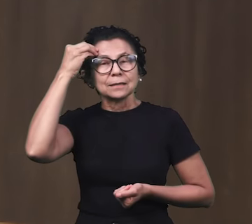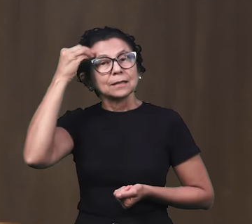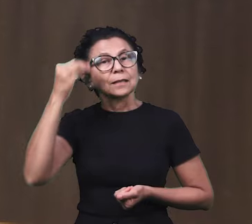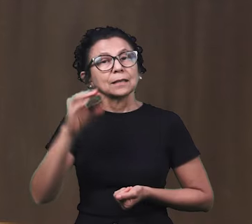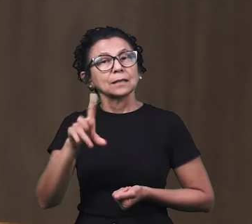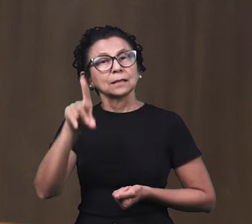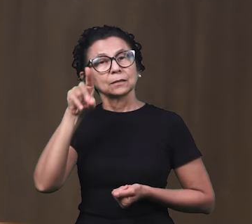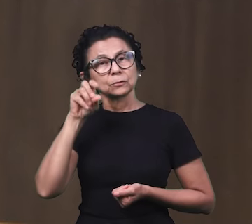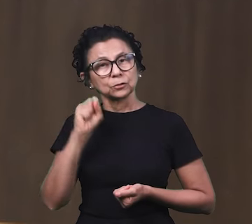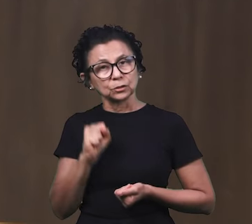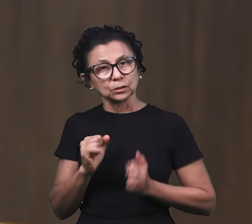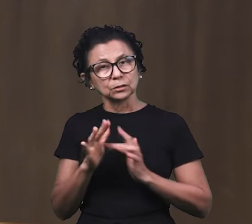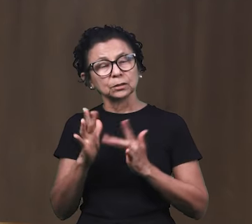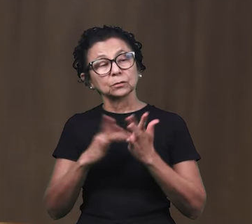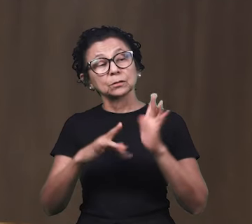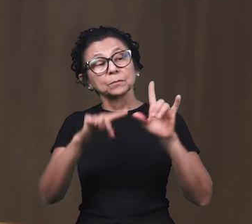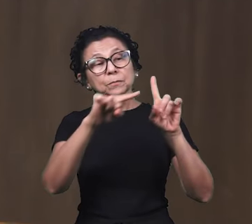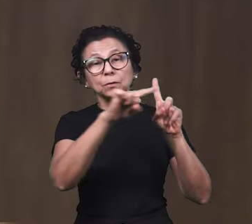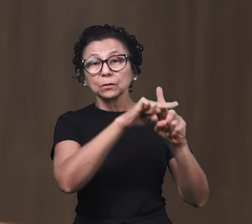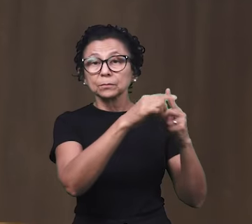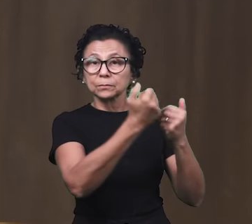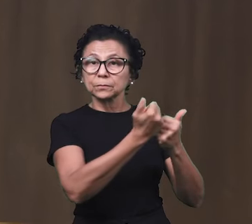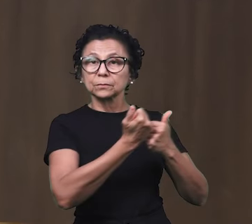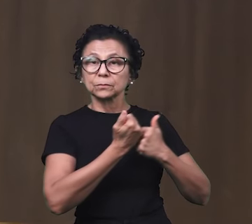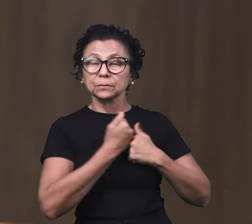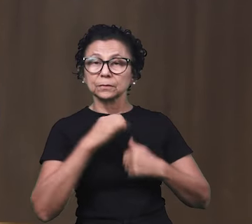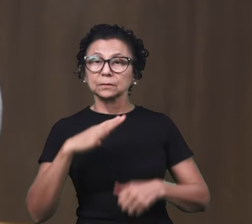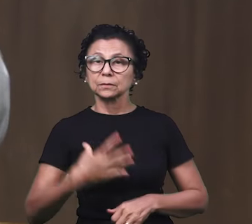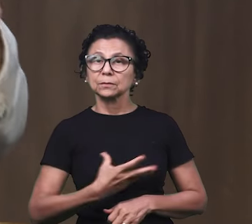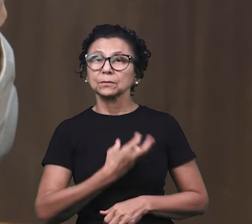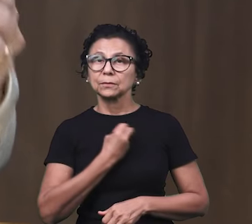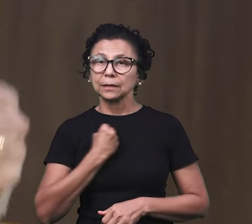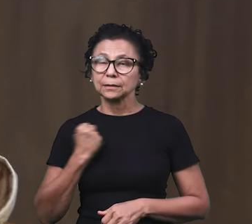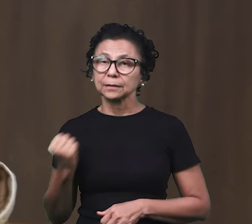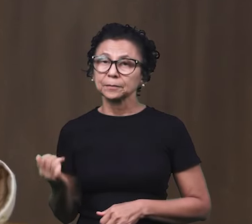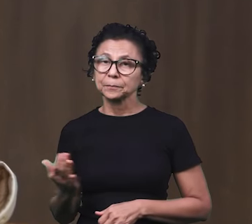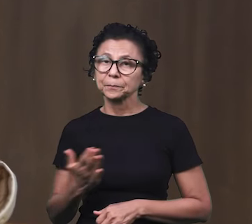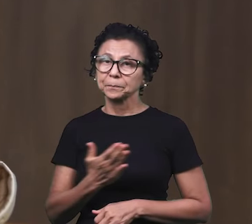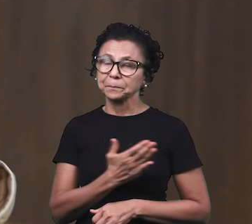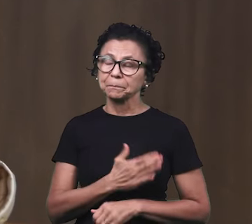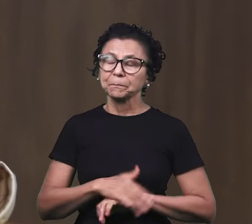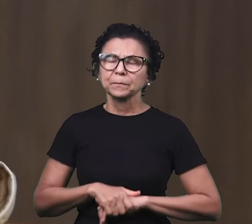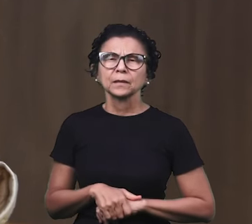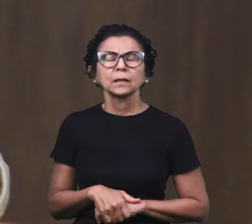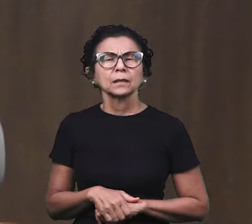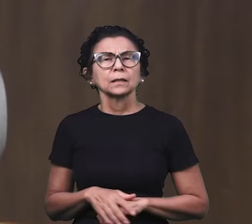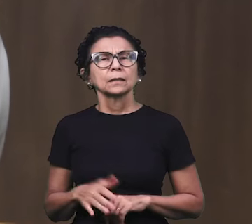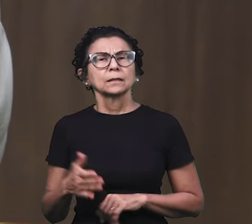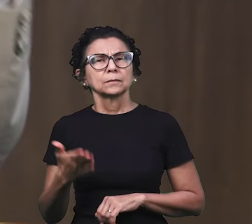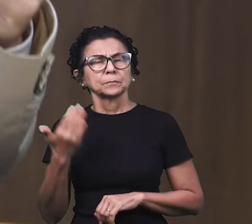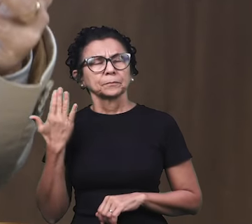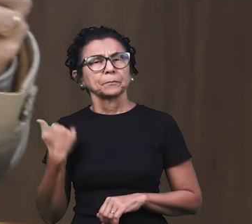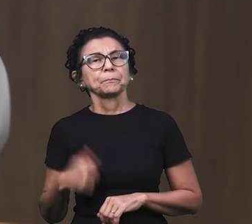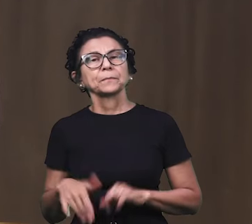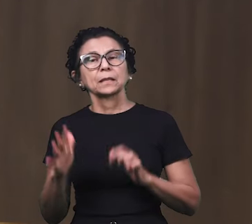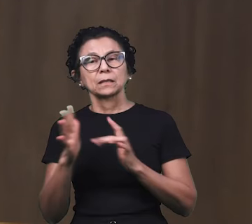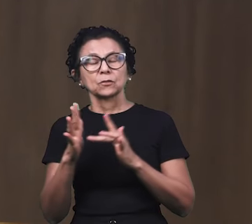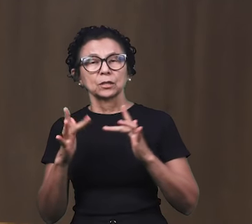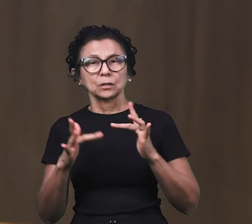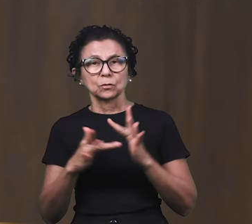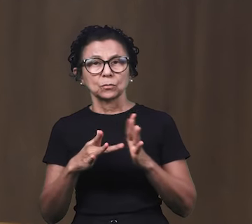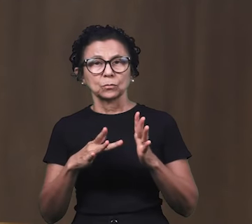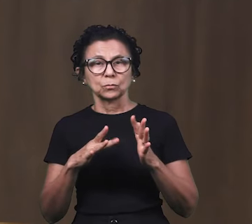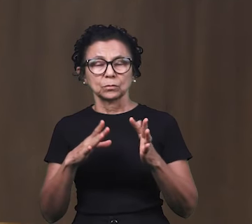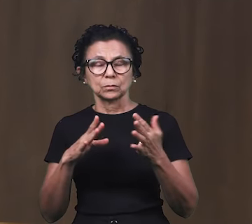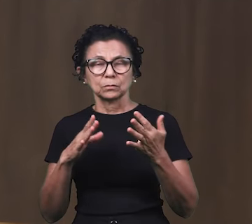Páscoa com os seus discípulos, ele instituiu a ceia. Ele tomou o pão, depois tomou o cálice, Mudou os elementos. comeu,